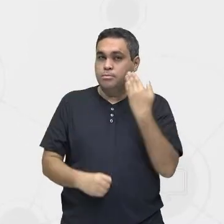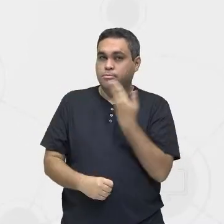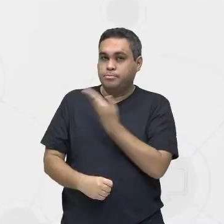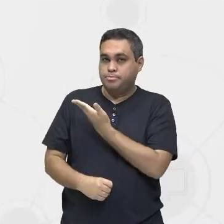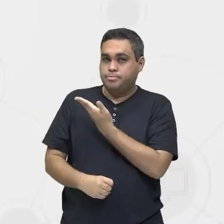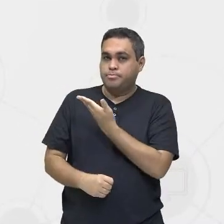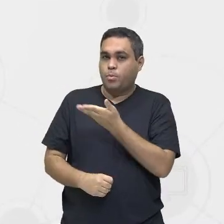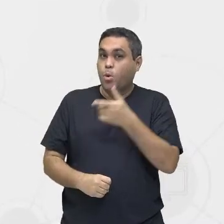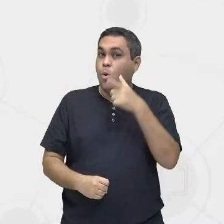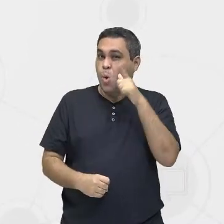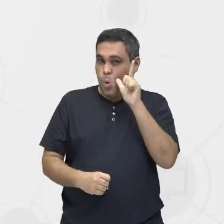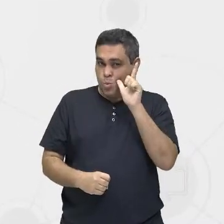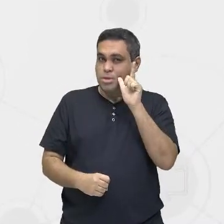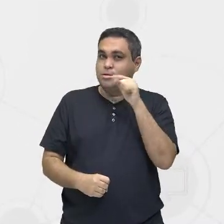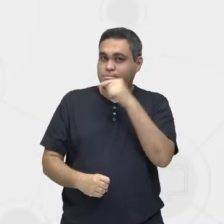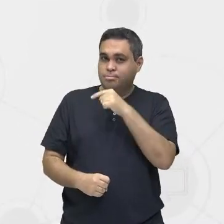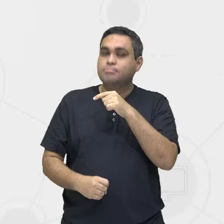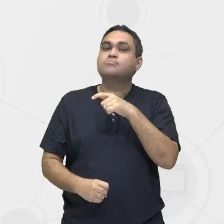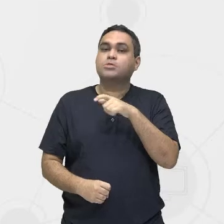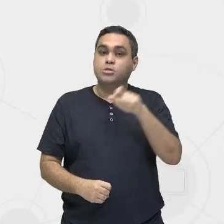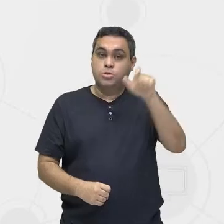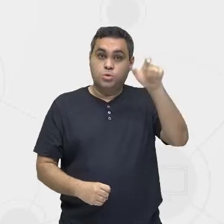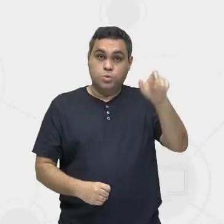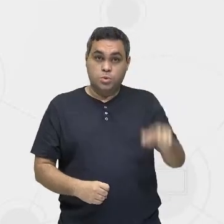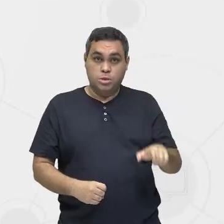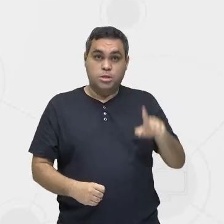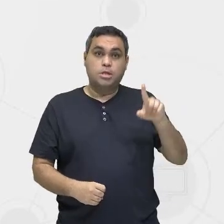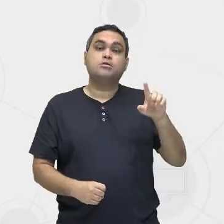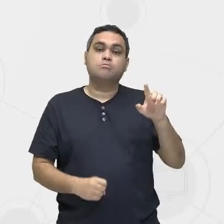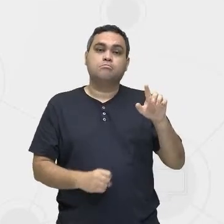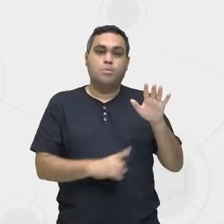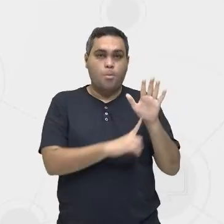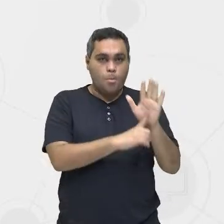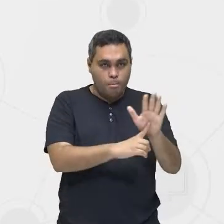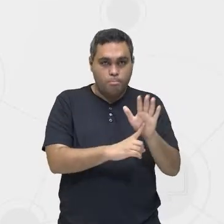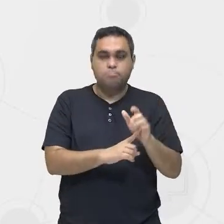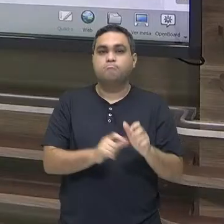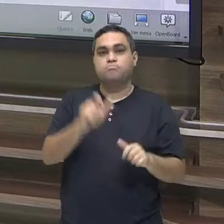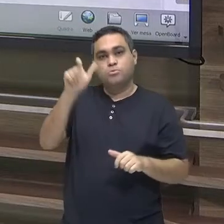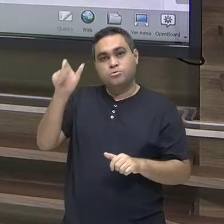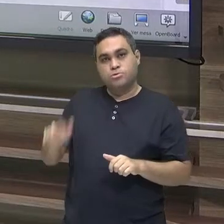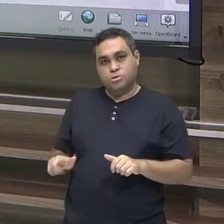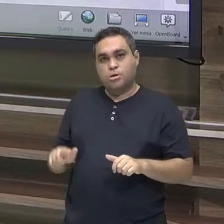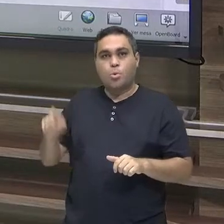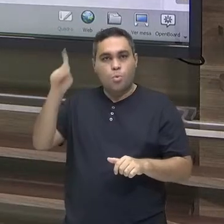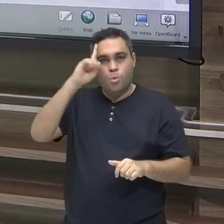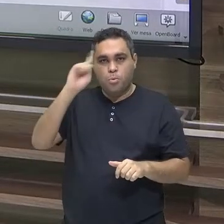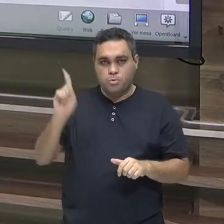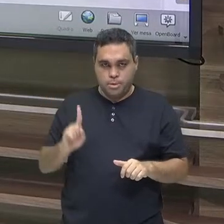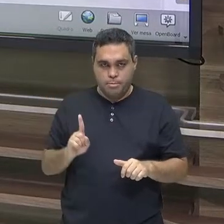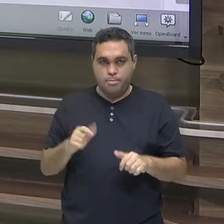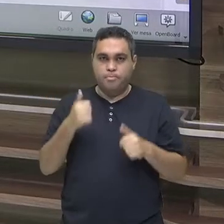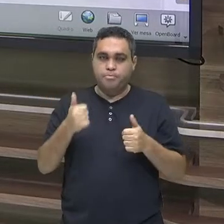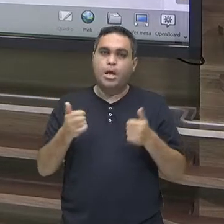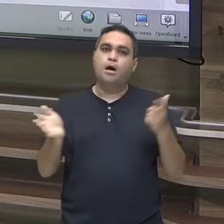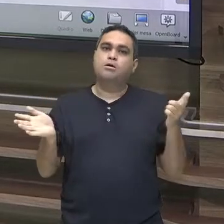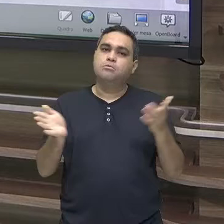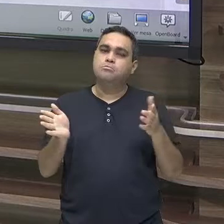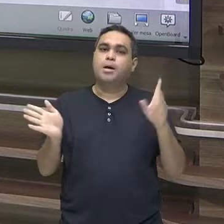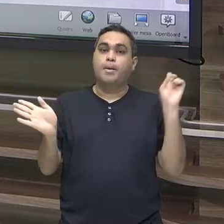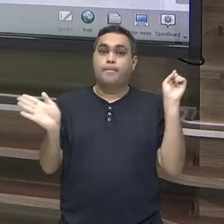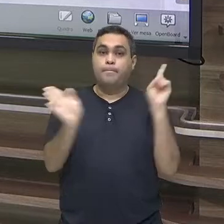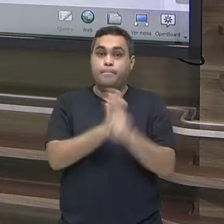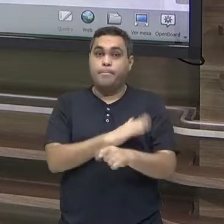ontem foi sujeito determinado e indeterminado, né? Então, a gente vai ver aí a primeira questão a respeito desse